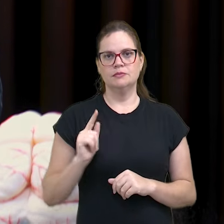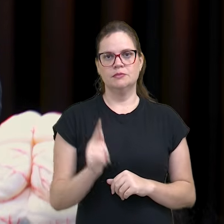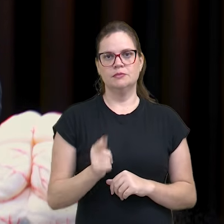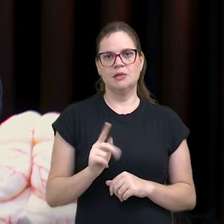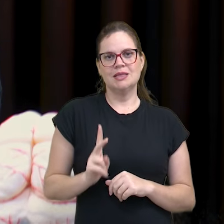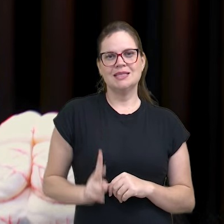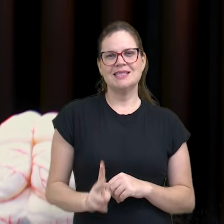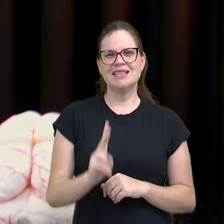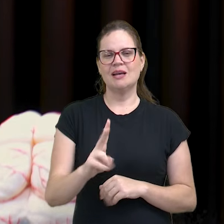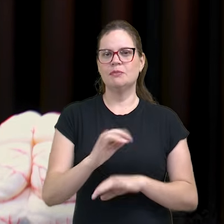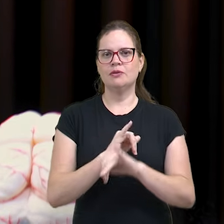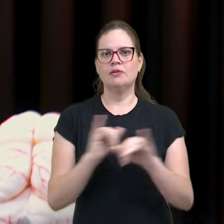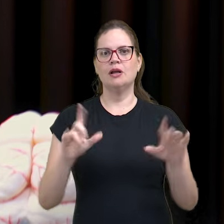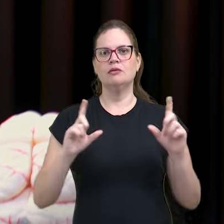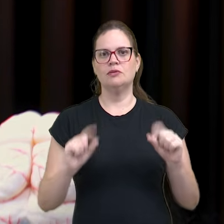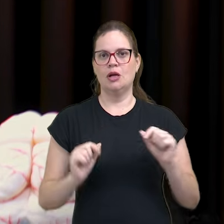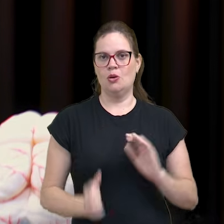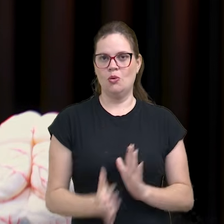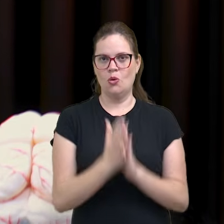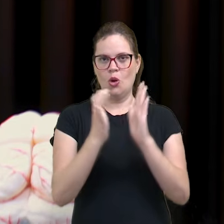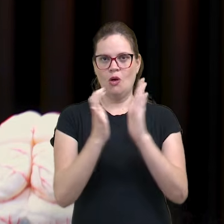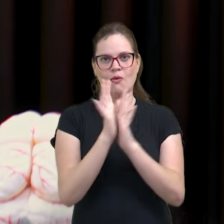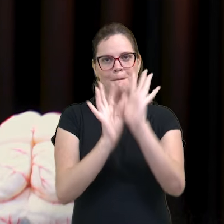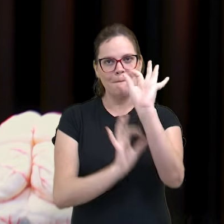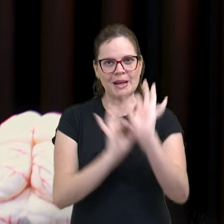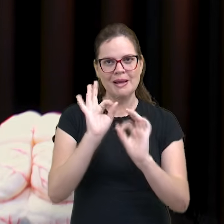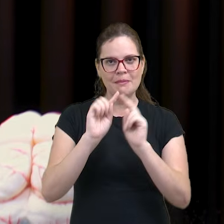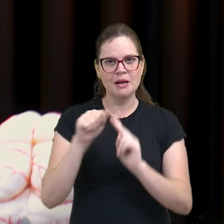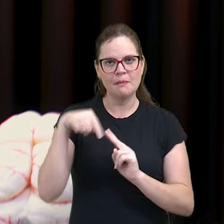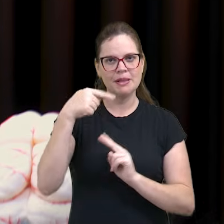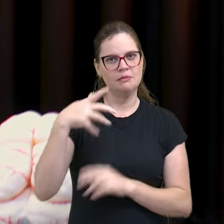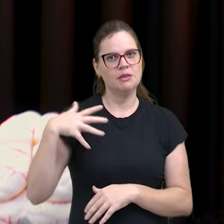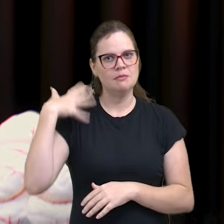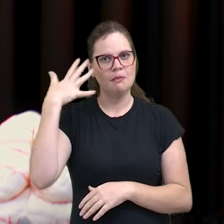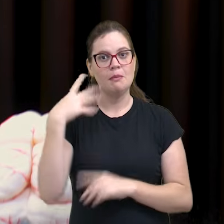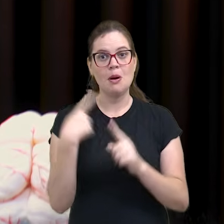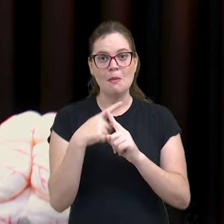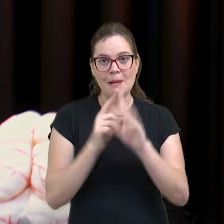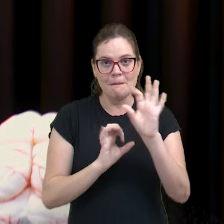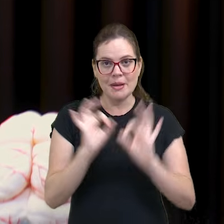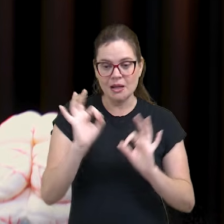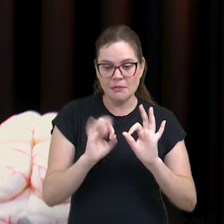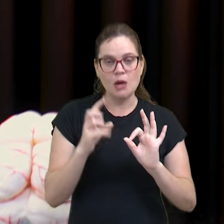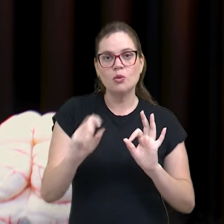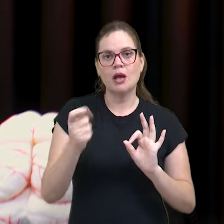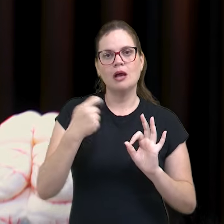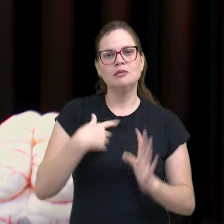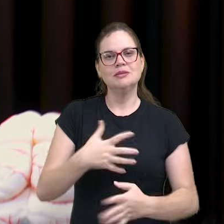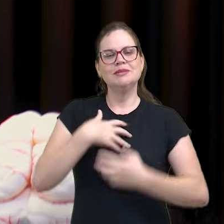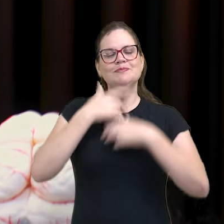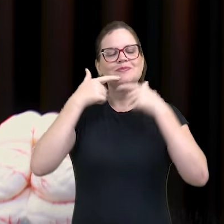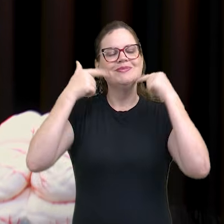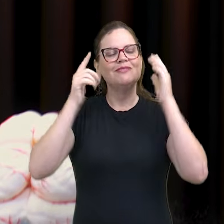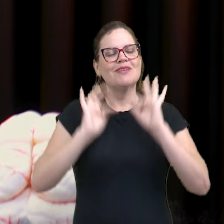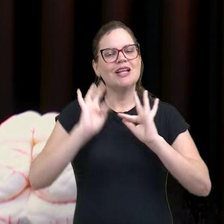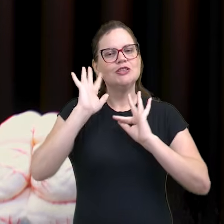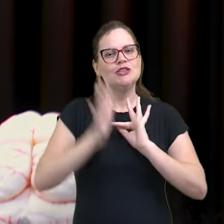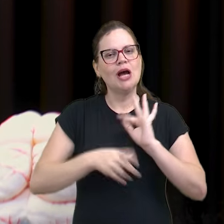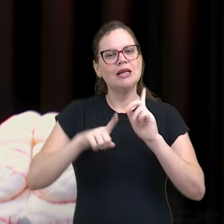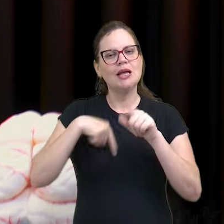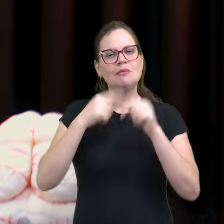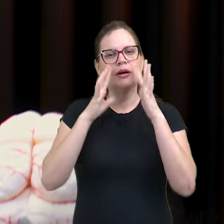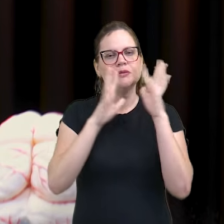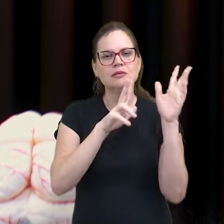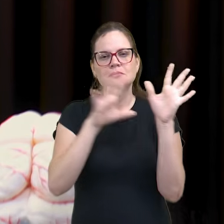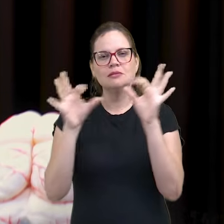irmãos podem... Por isso que, né, o pastor de Deus sempre comentava, né, o louvor emoldura a palavra. Você está endorfinado ali, você